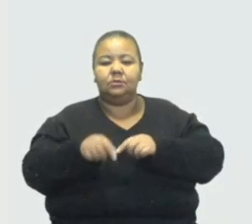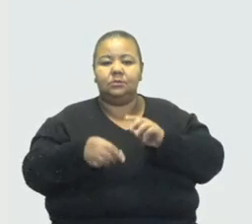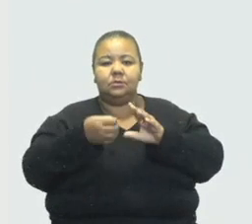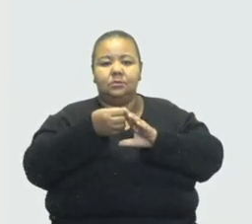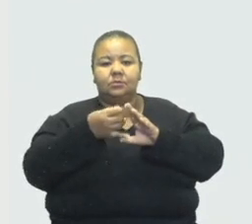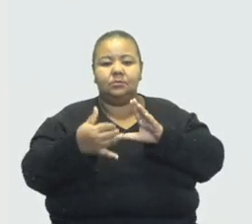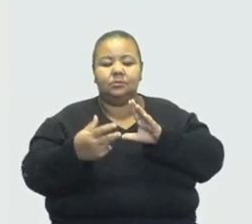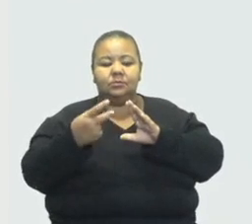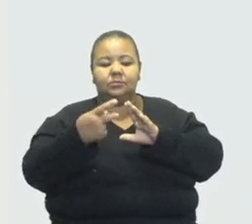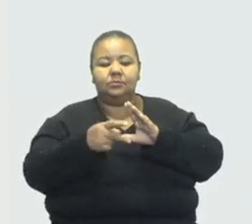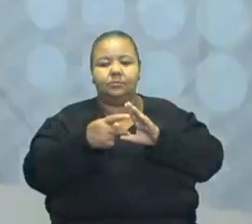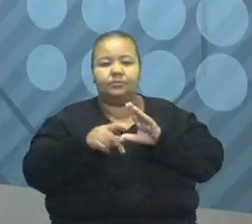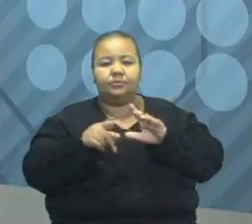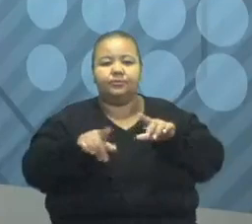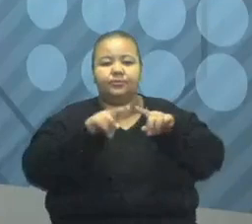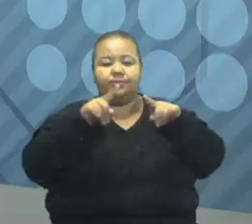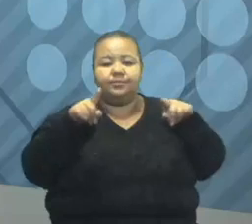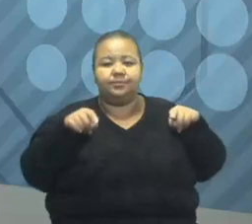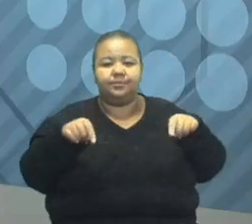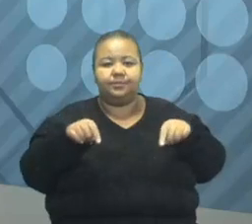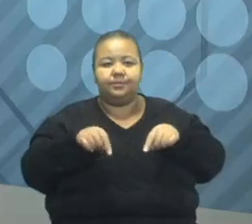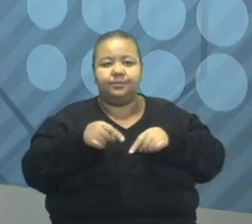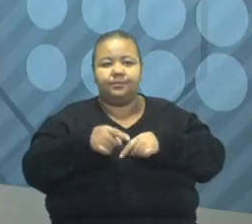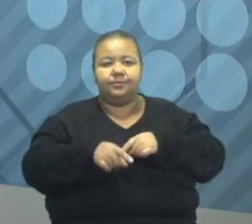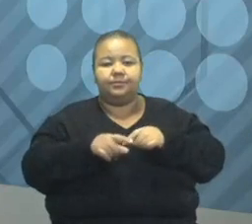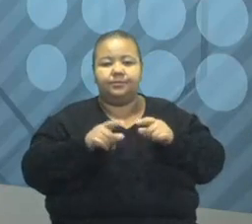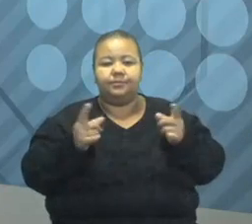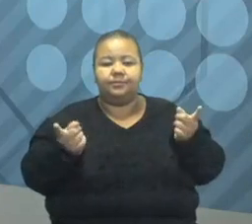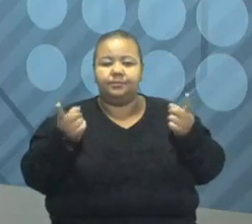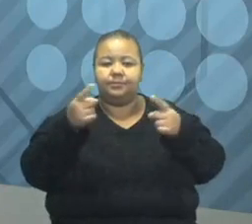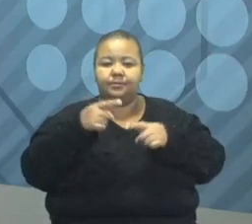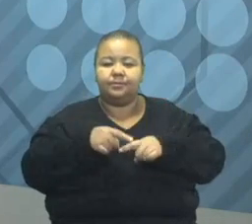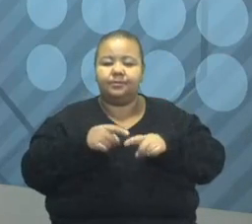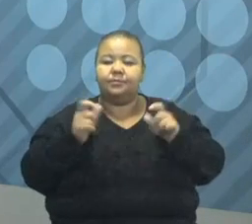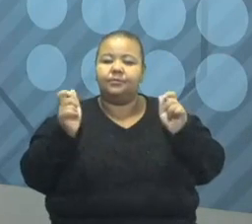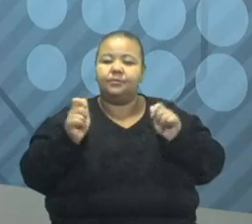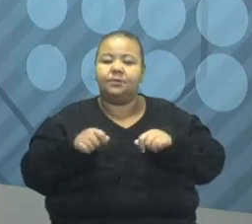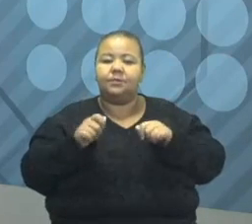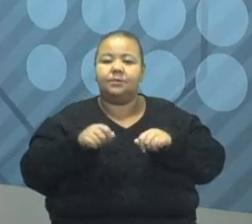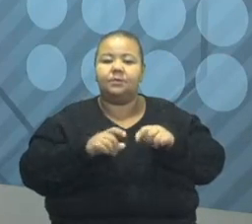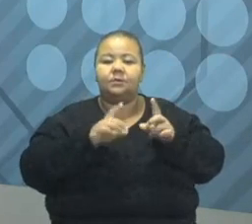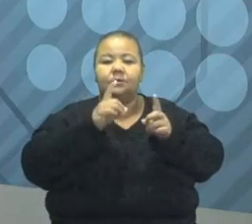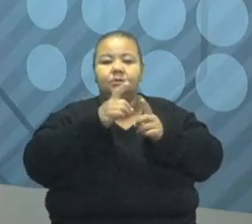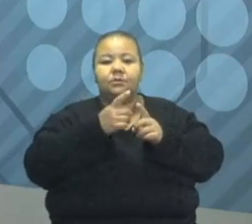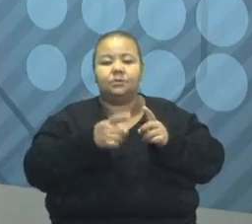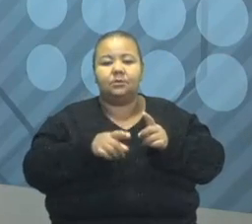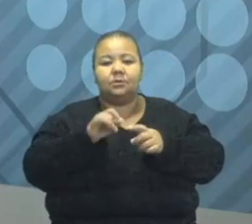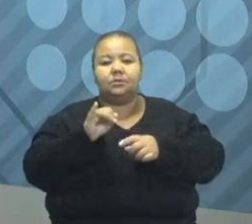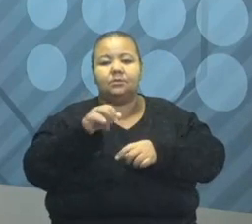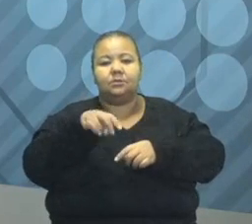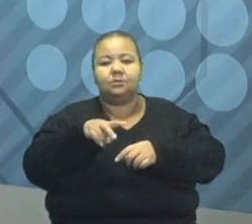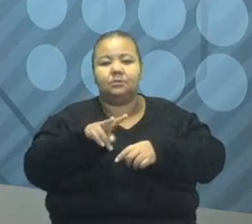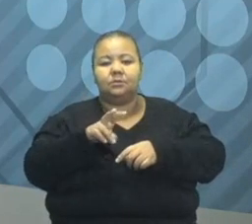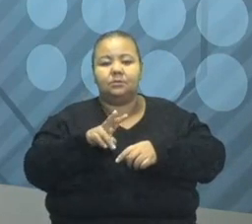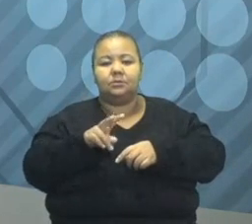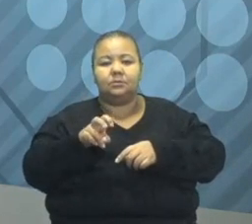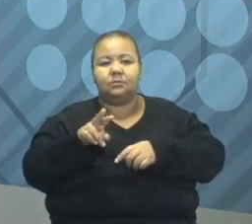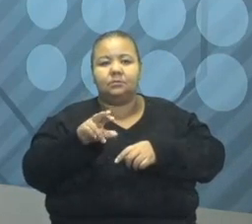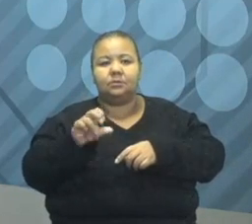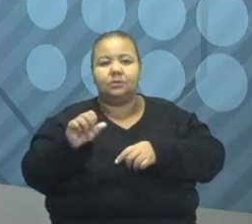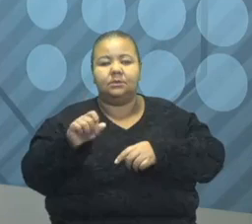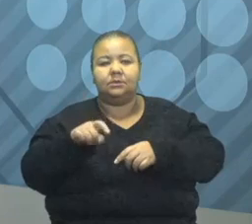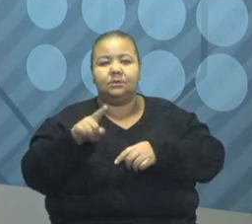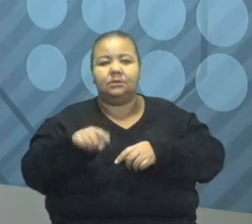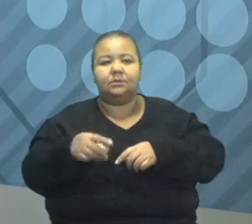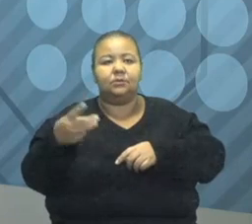característica da matriz inversa. Então, a gente viu a possibilidade de encontrar a matriz inversa de uma ordem 2. Mas se fosse de uma